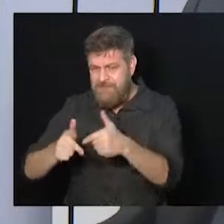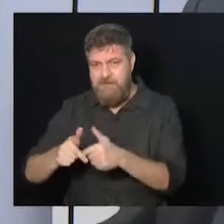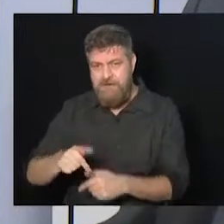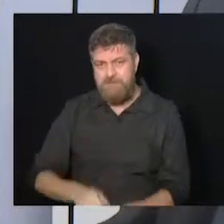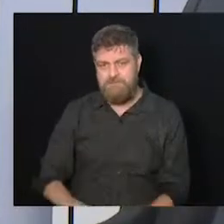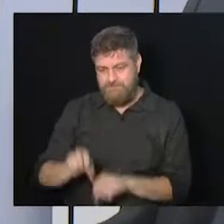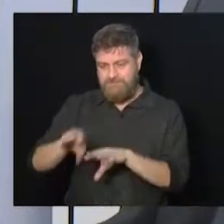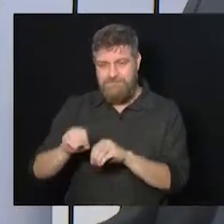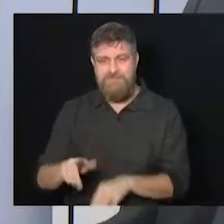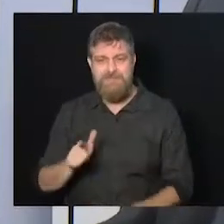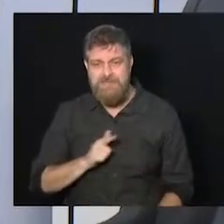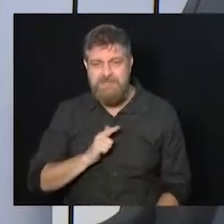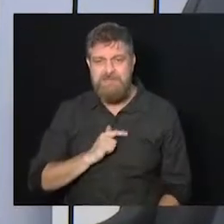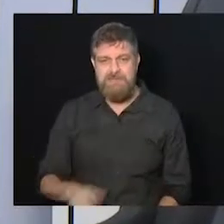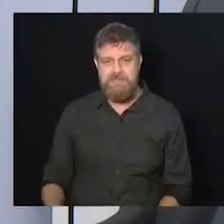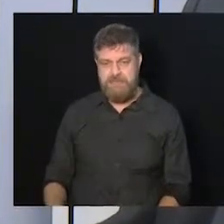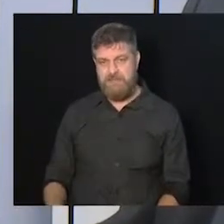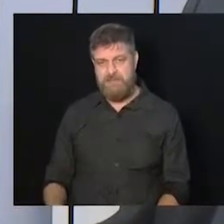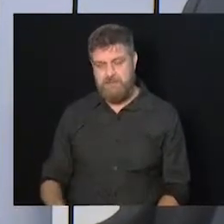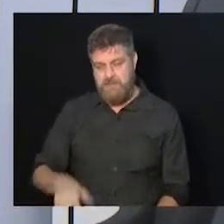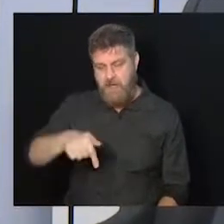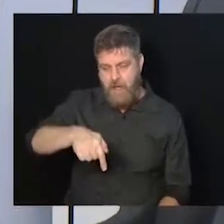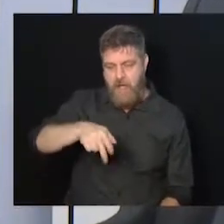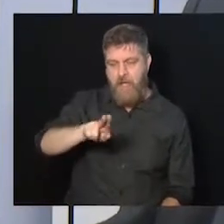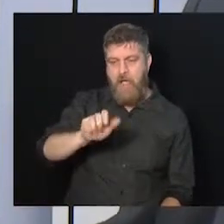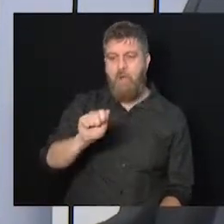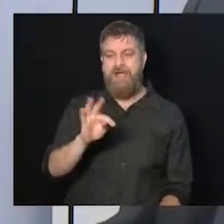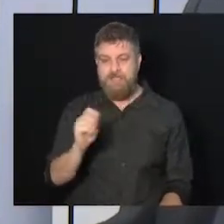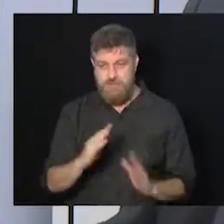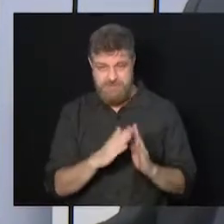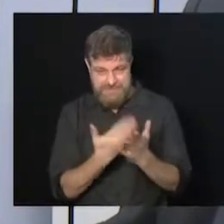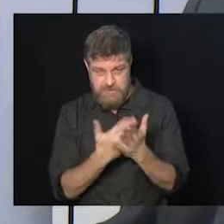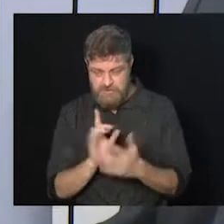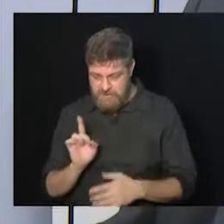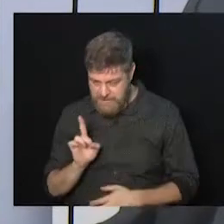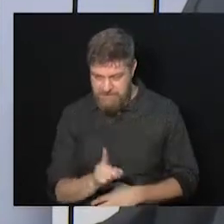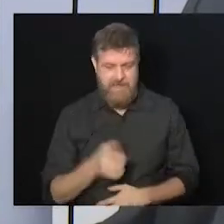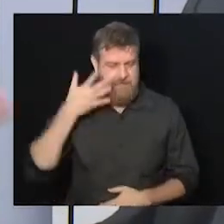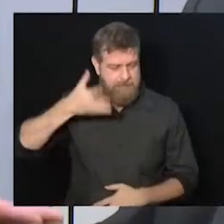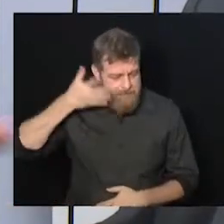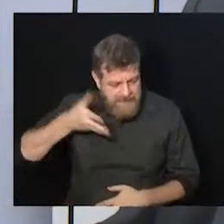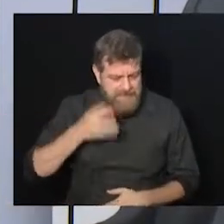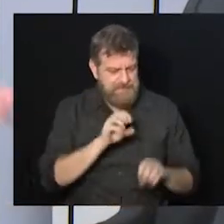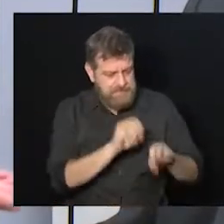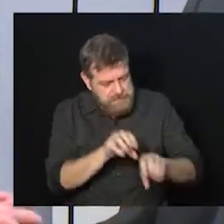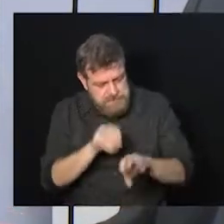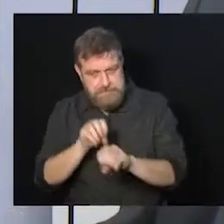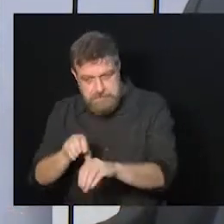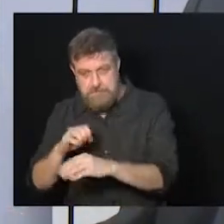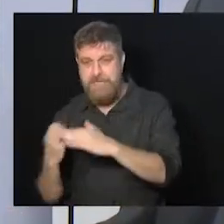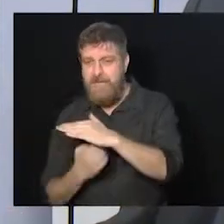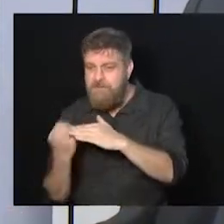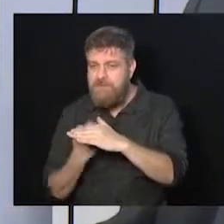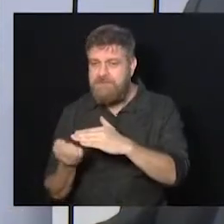o Coati, que trabalha com educação ambiental, trabalha nas escolas, desenvolvendo projetos nas empresas, educação, informação de